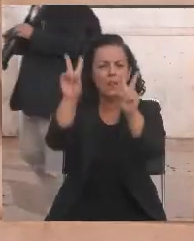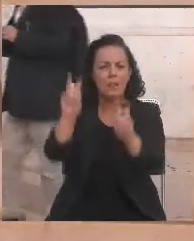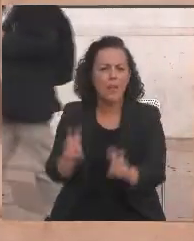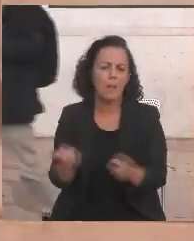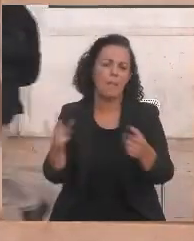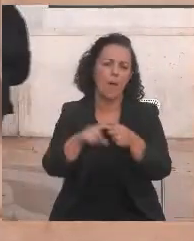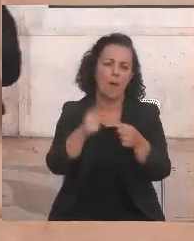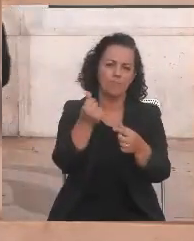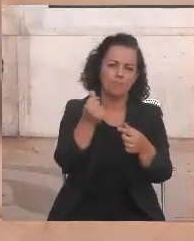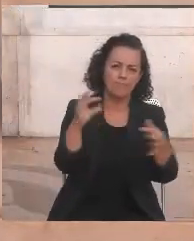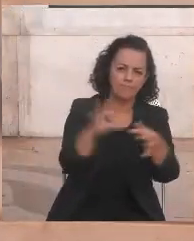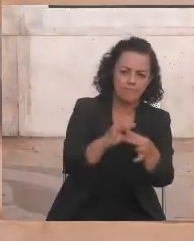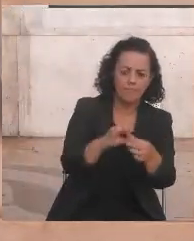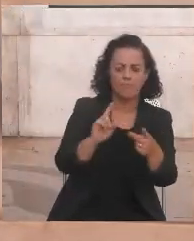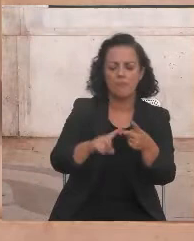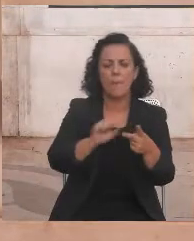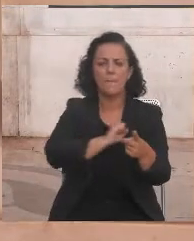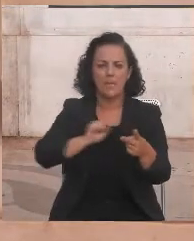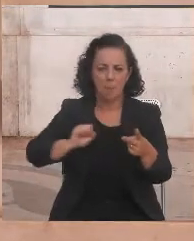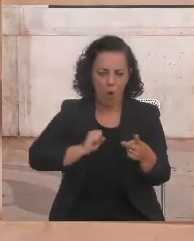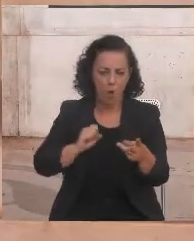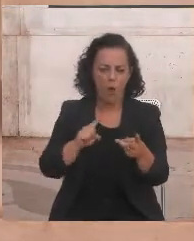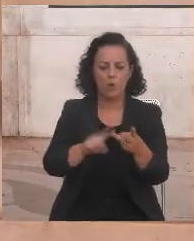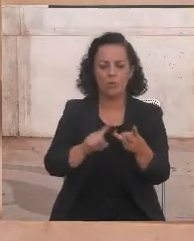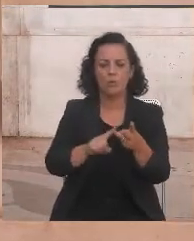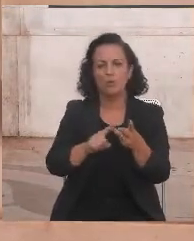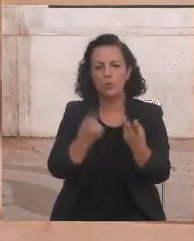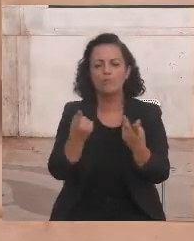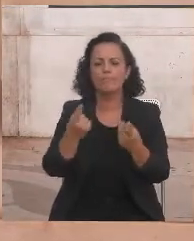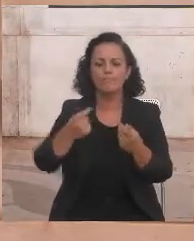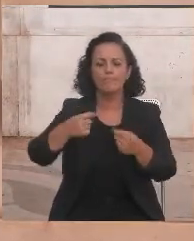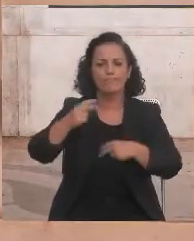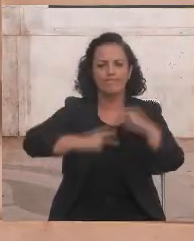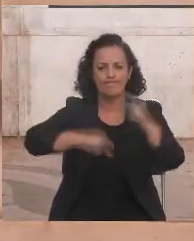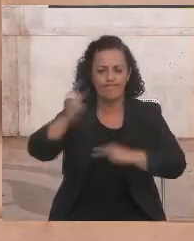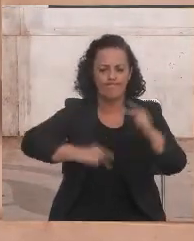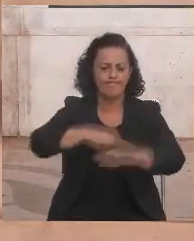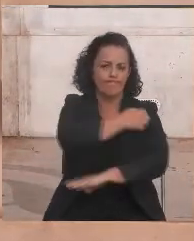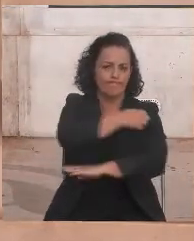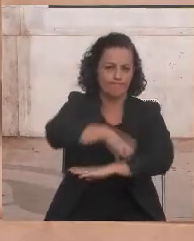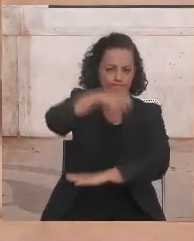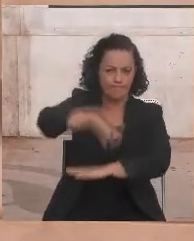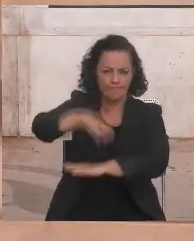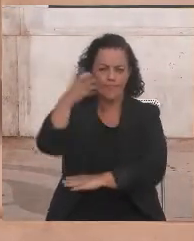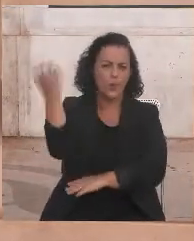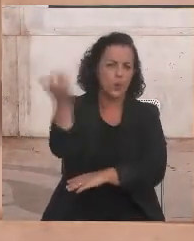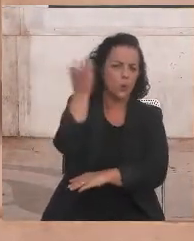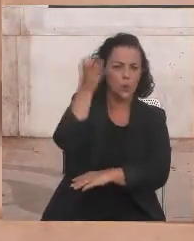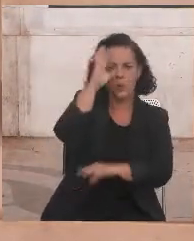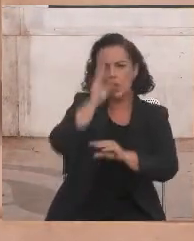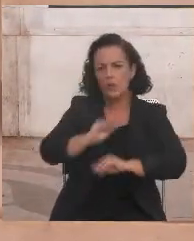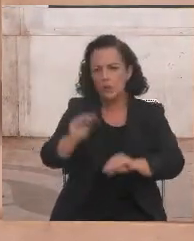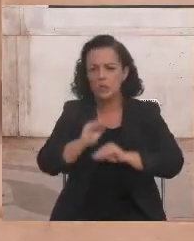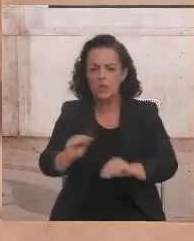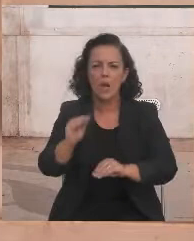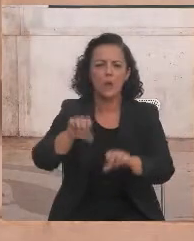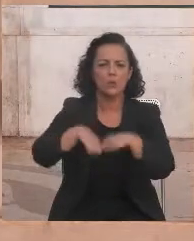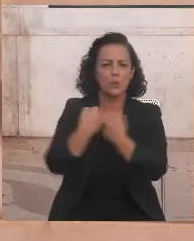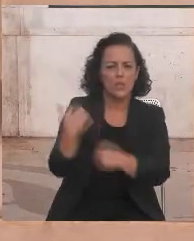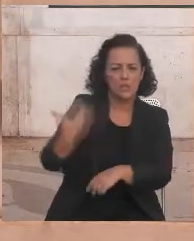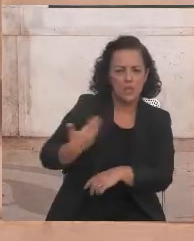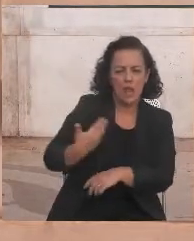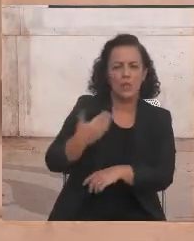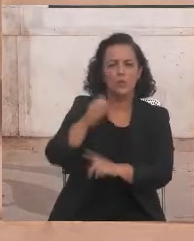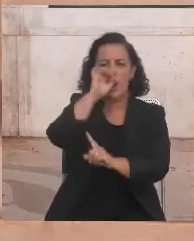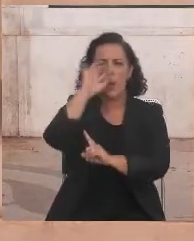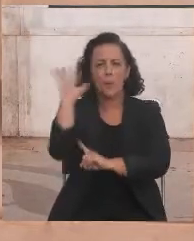às finanças e património, ao urbanismo e reabilitação urbana, à cultura, educação, direitos sociais,